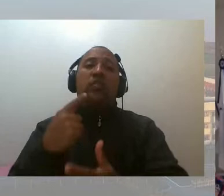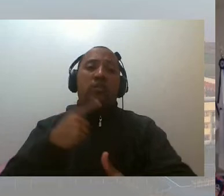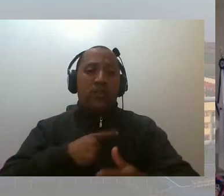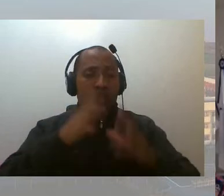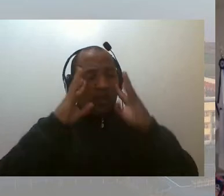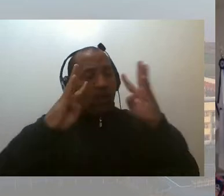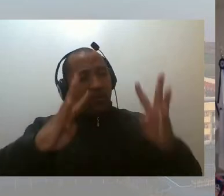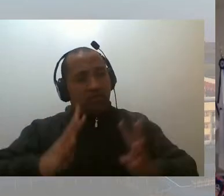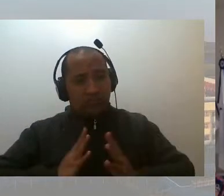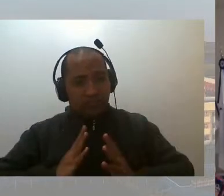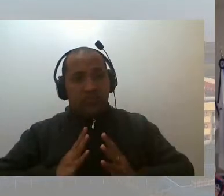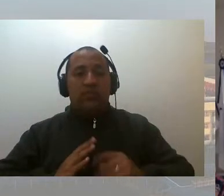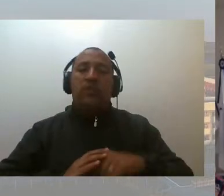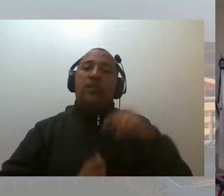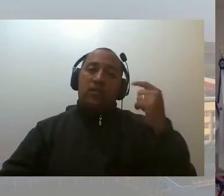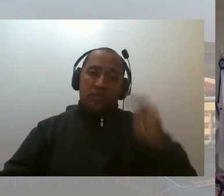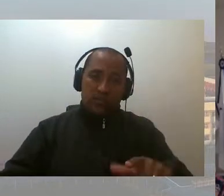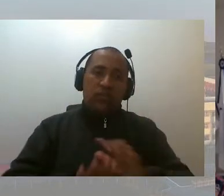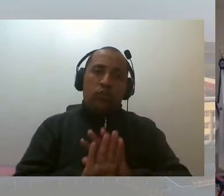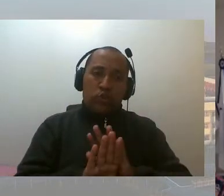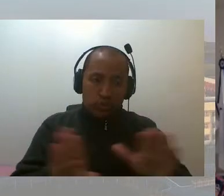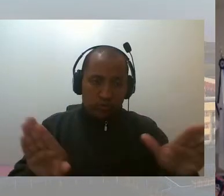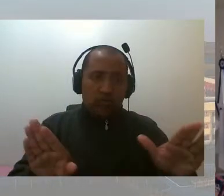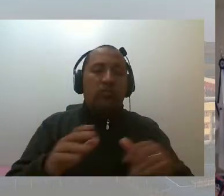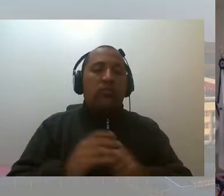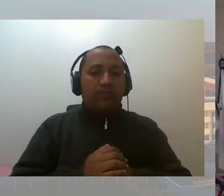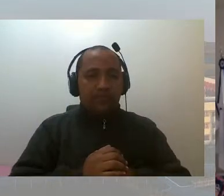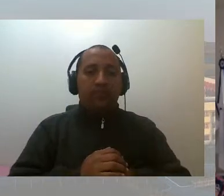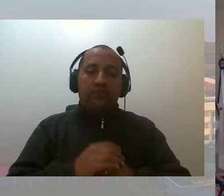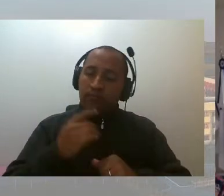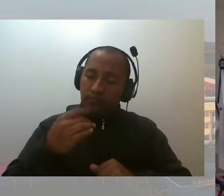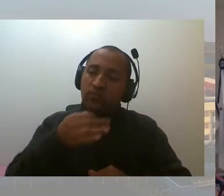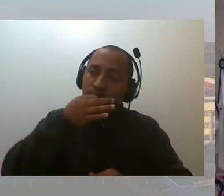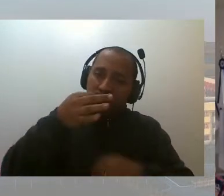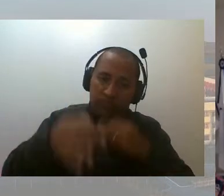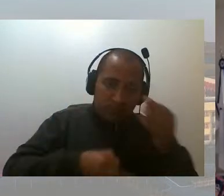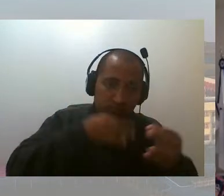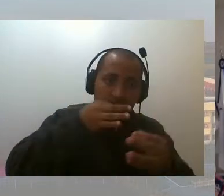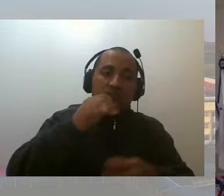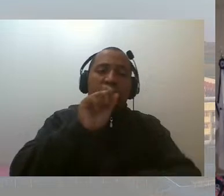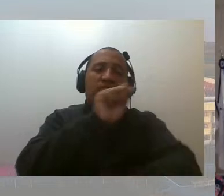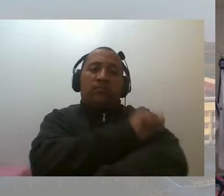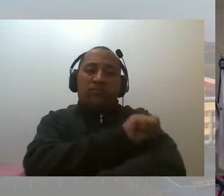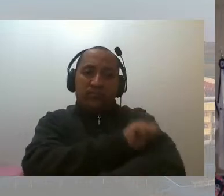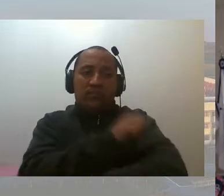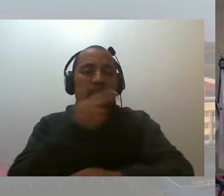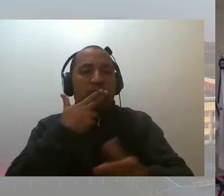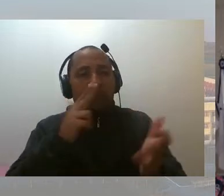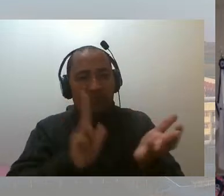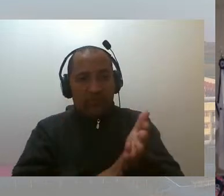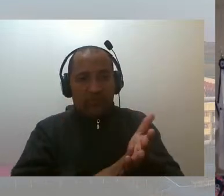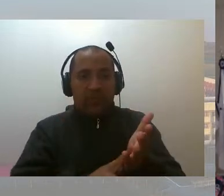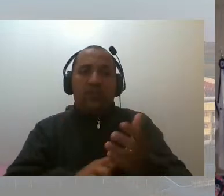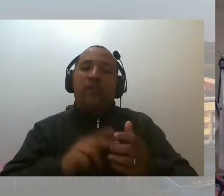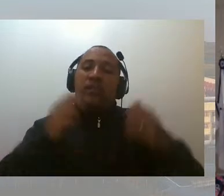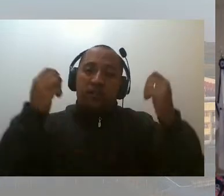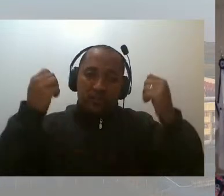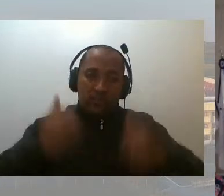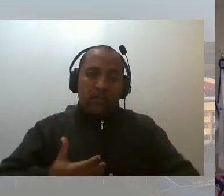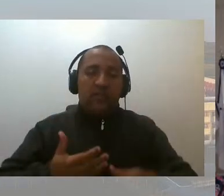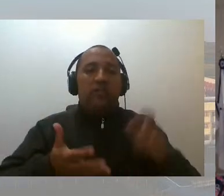ouvidos. No mais, é só, e esse é um posicionamento dos alunos e essa carta que